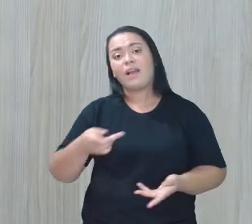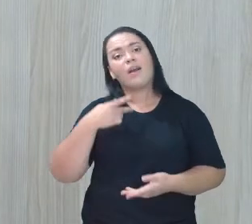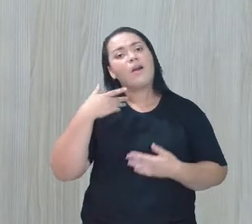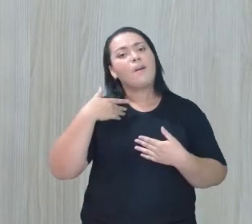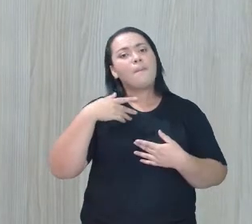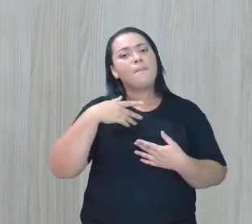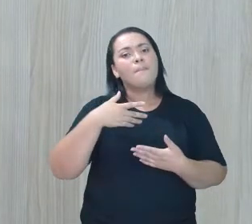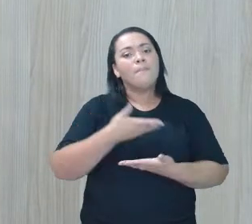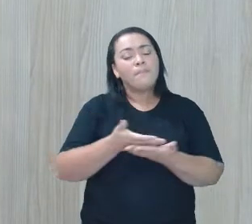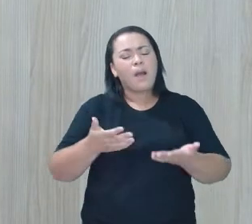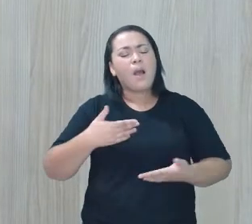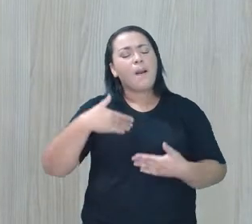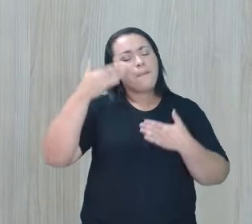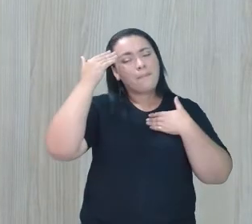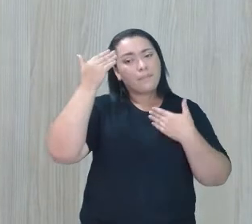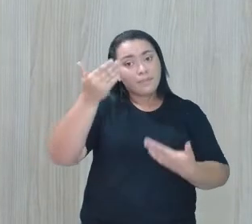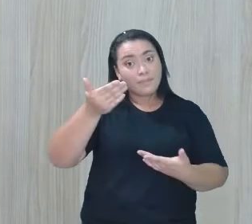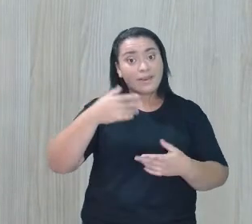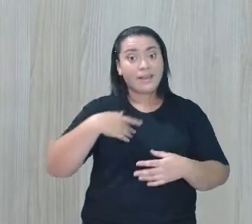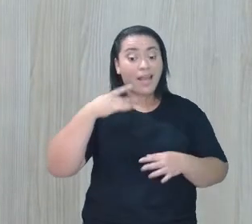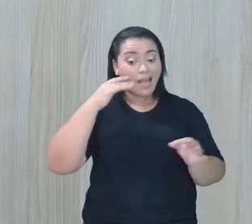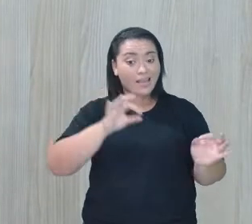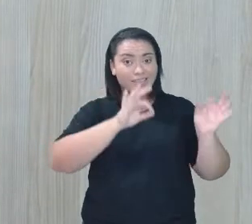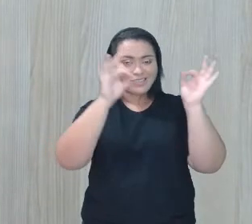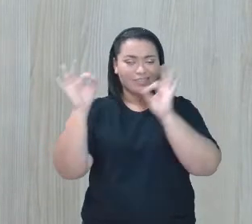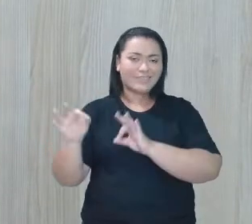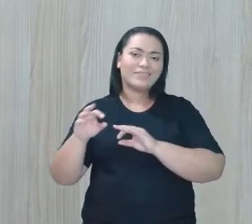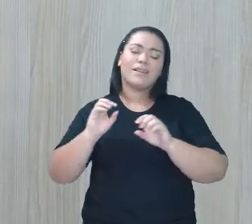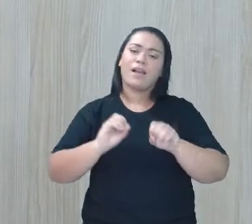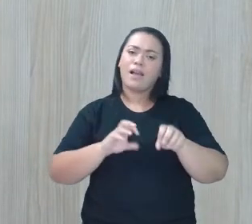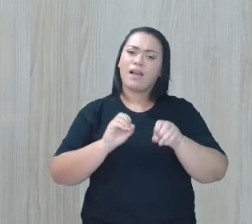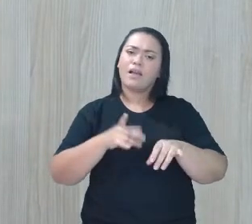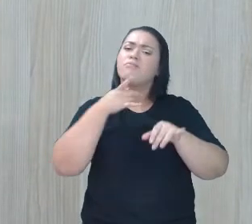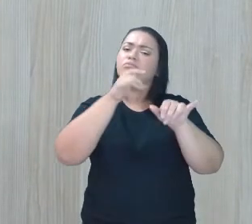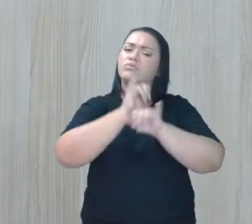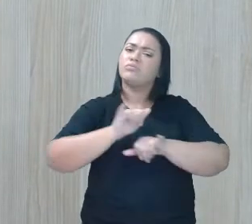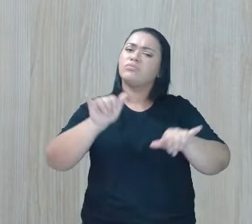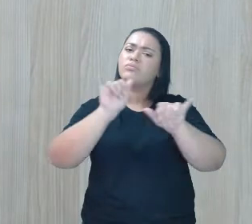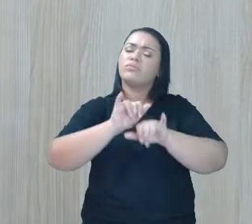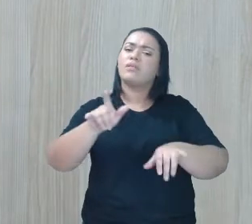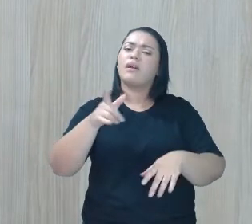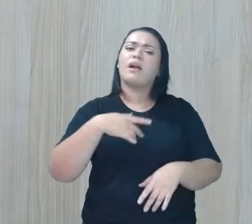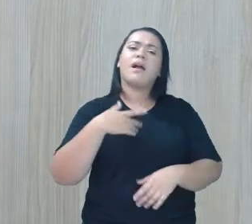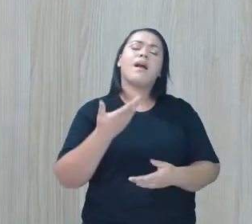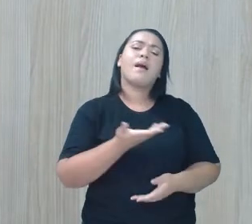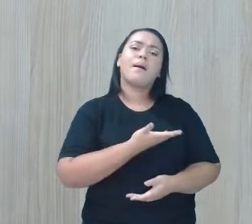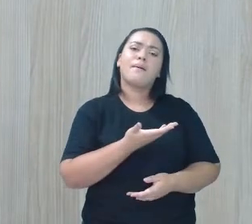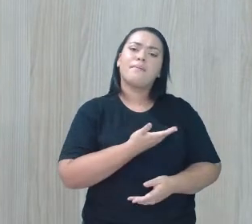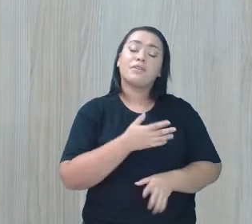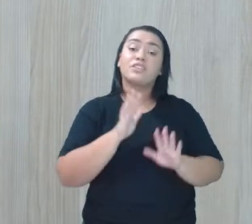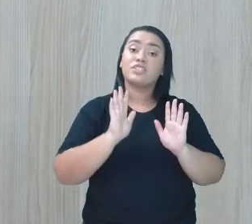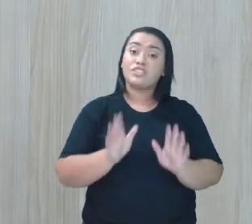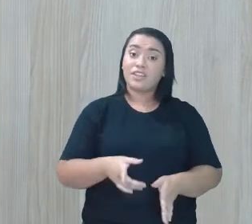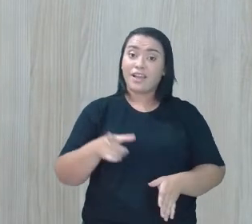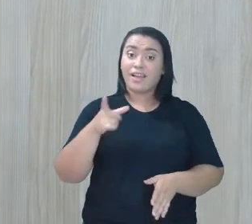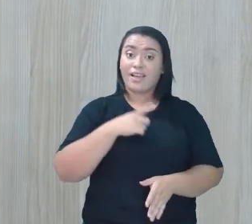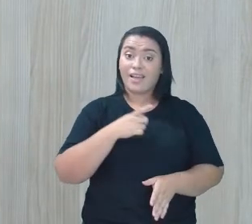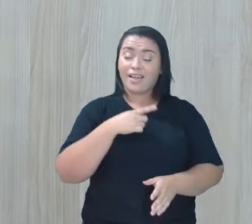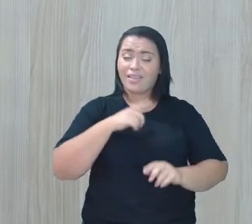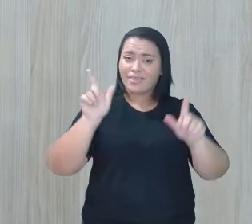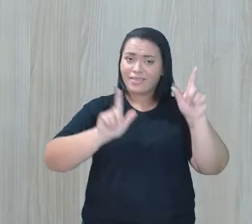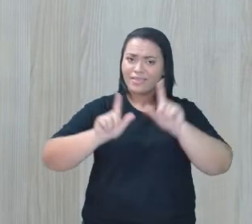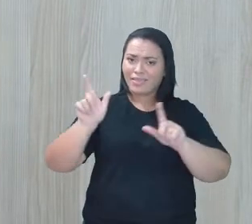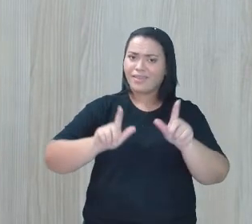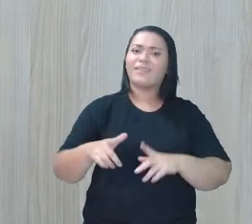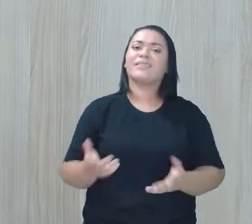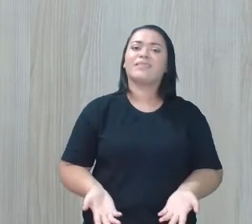muito obrigada por assistir a nossa aula. Divulguem com os coleguinhas de vocês, que nós já estamos na nossa